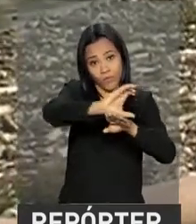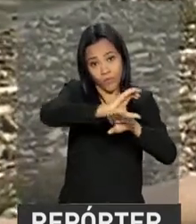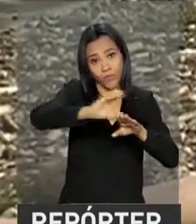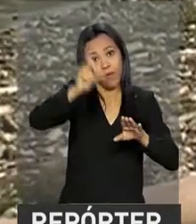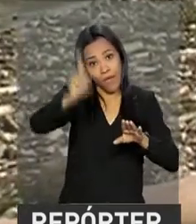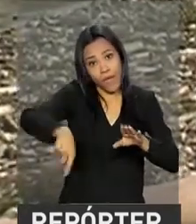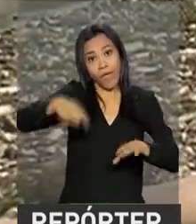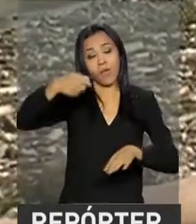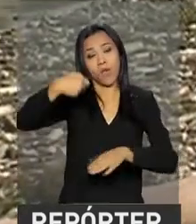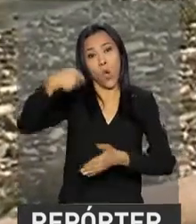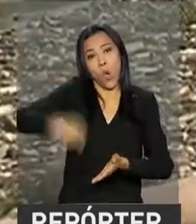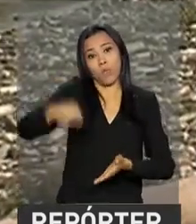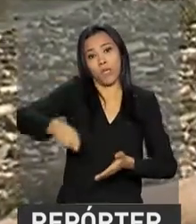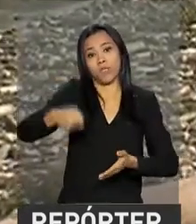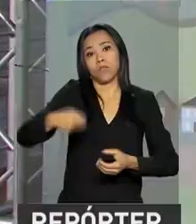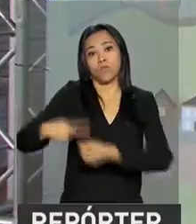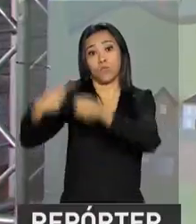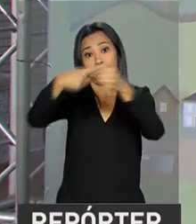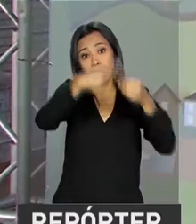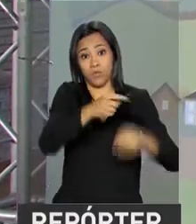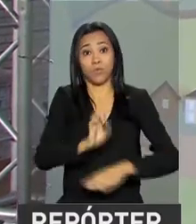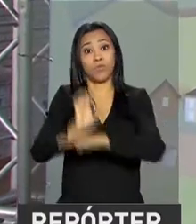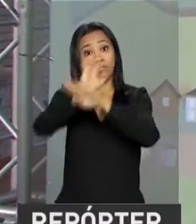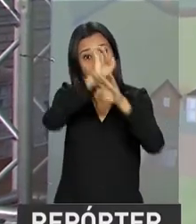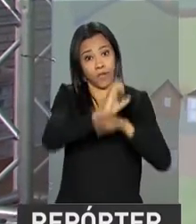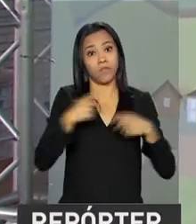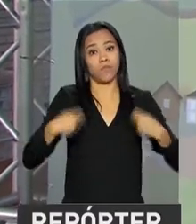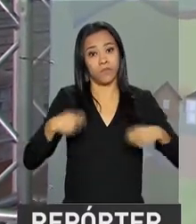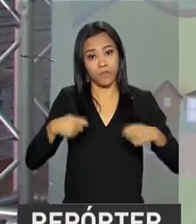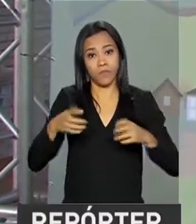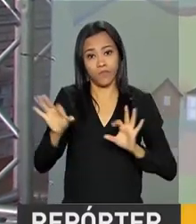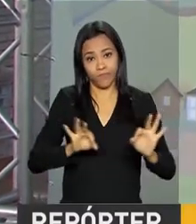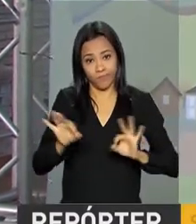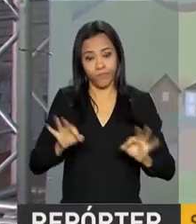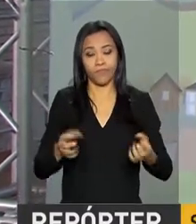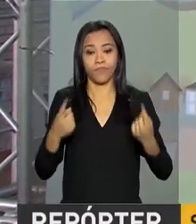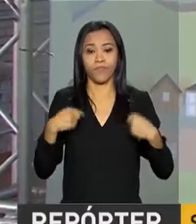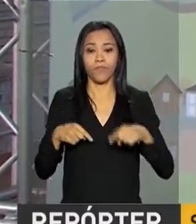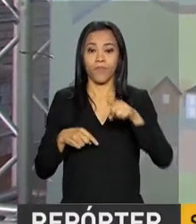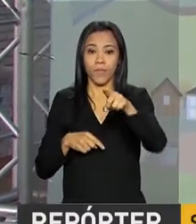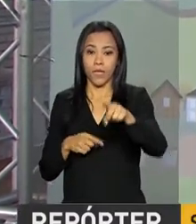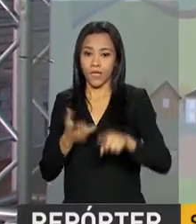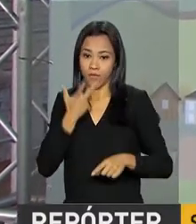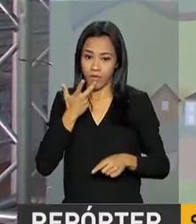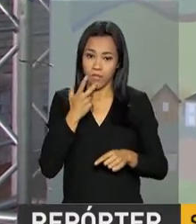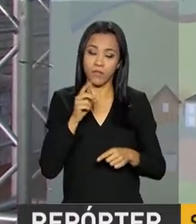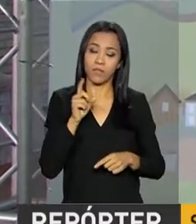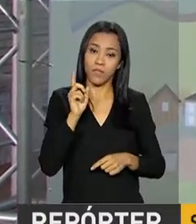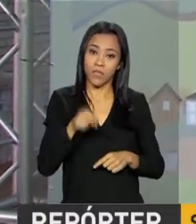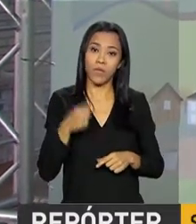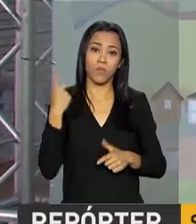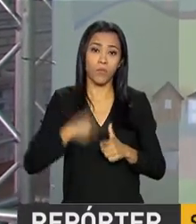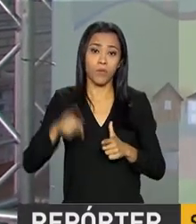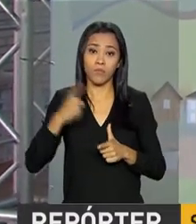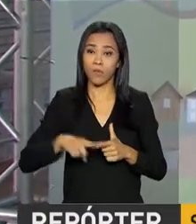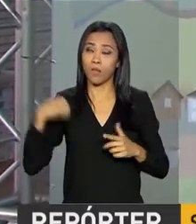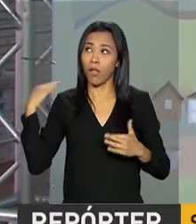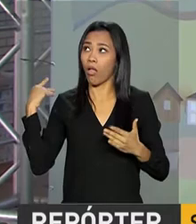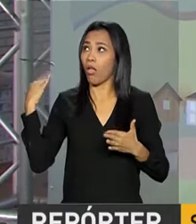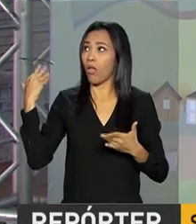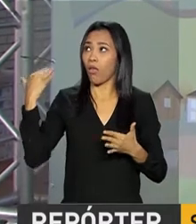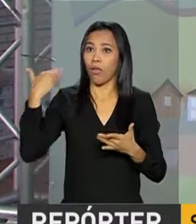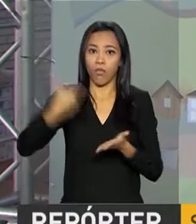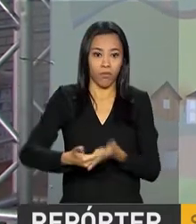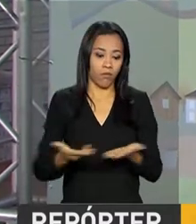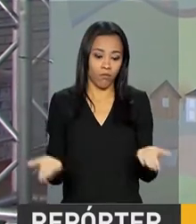de estados e municípios. É uma questão estrutural que há muitos anos ela já vem ocorrendo e